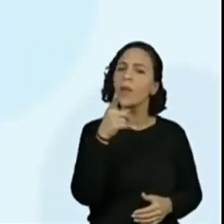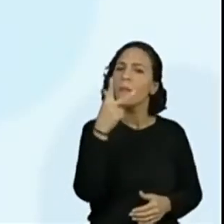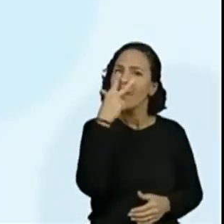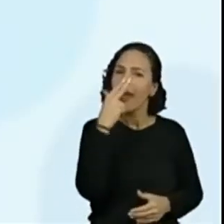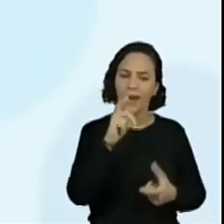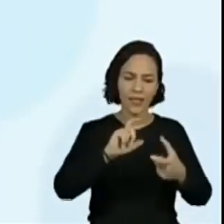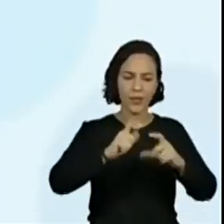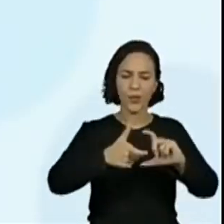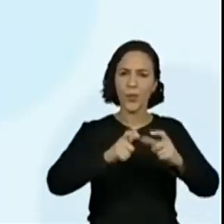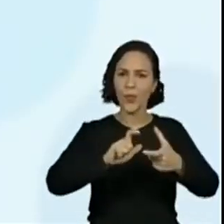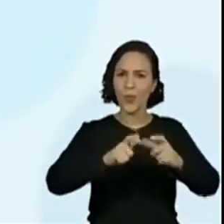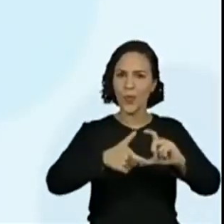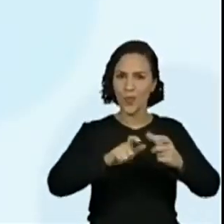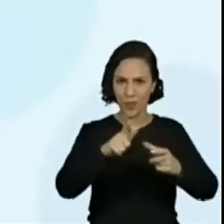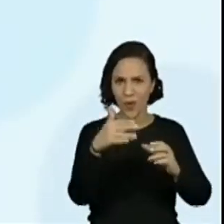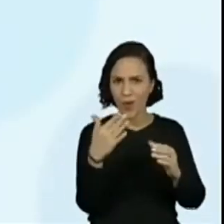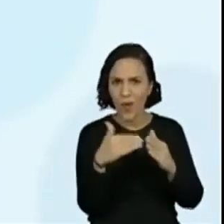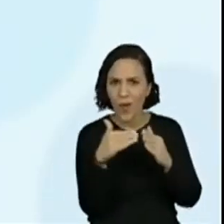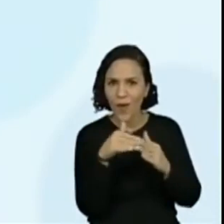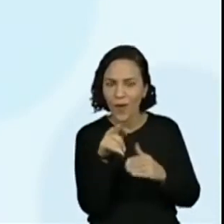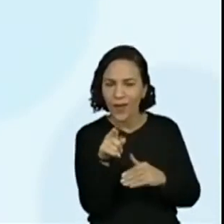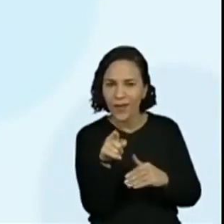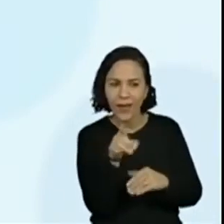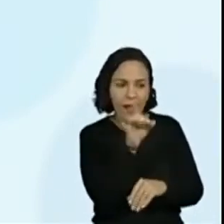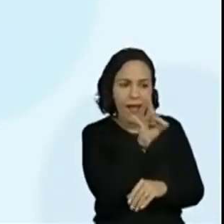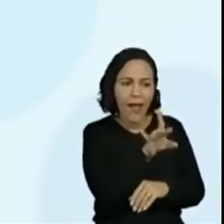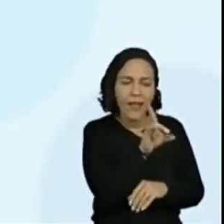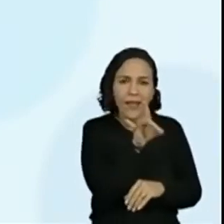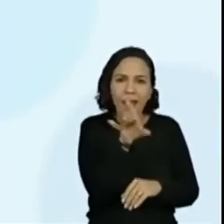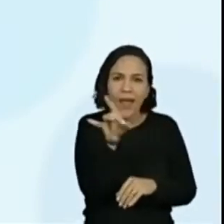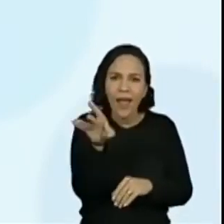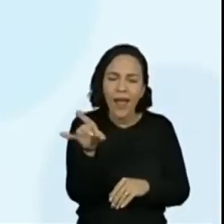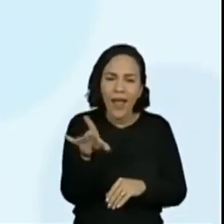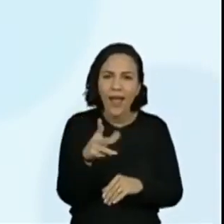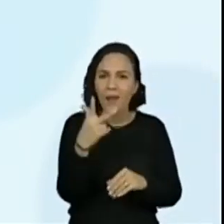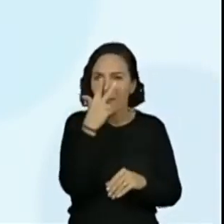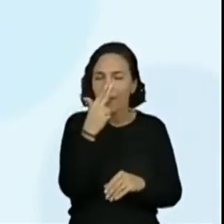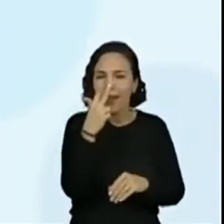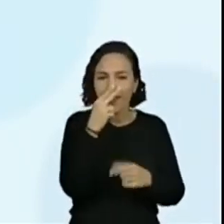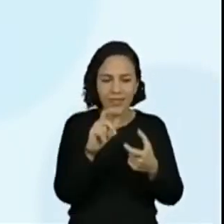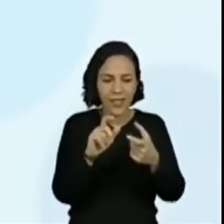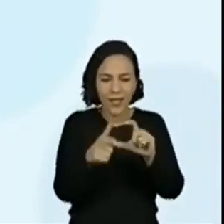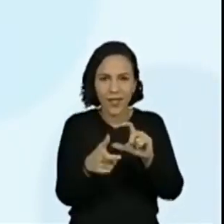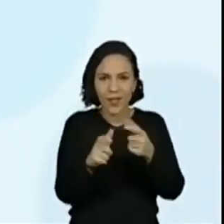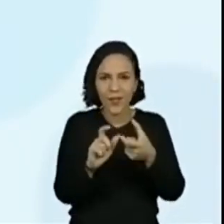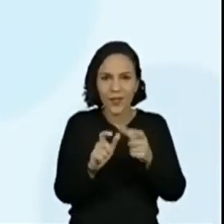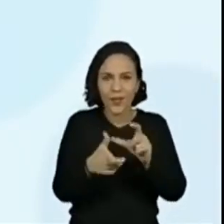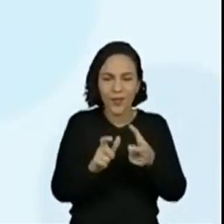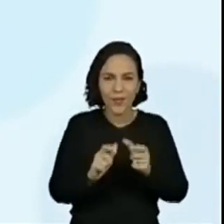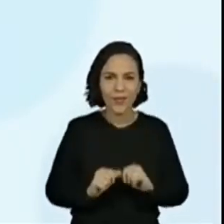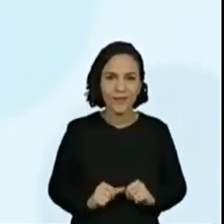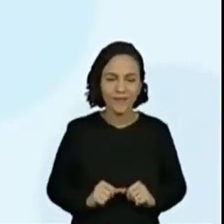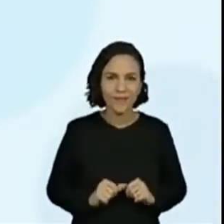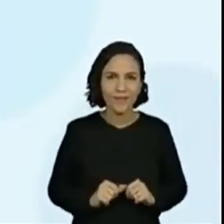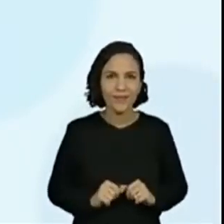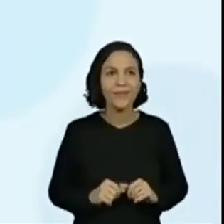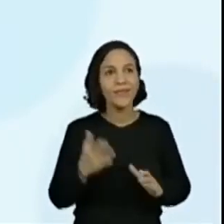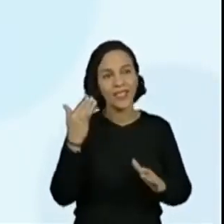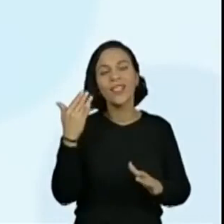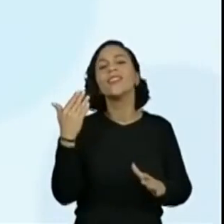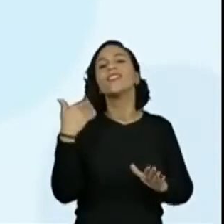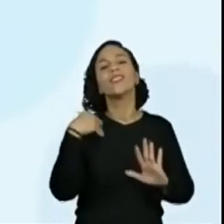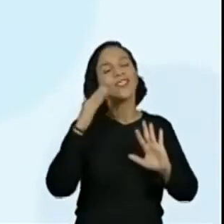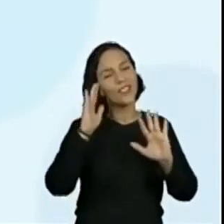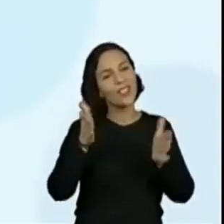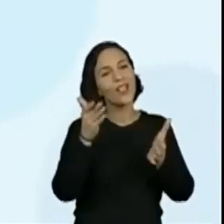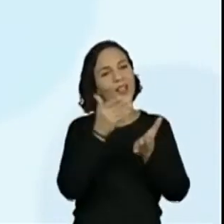cubo. Você concorda? Cada bloco é parecido com um cubo, quando eles foram andando ali? A gente, na verdade, no comecinho falou